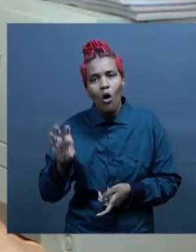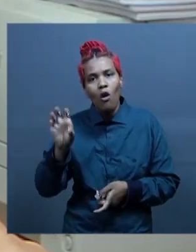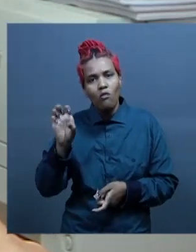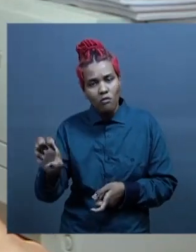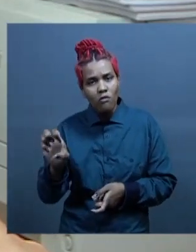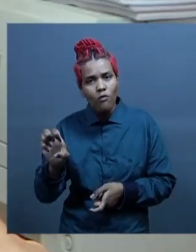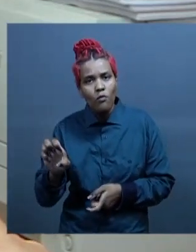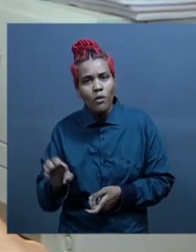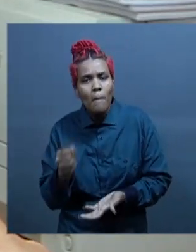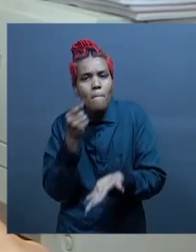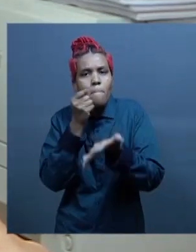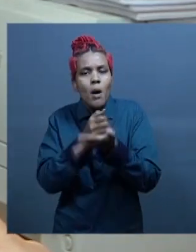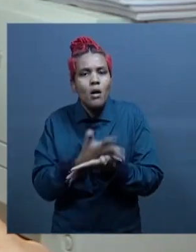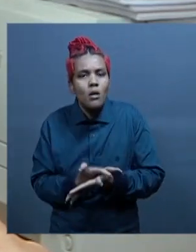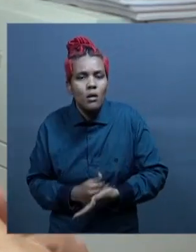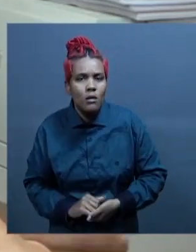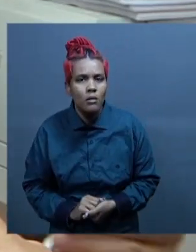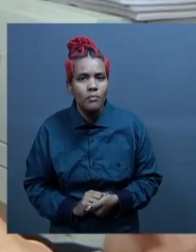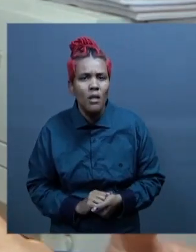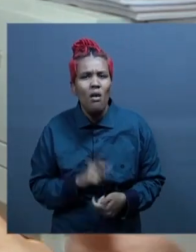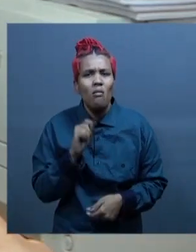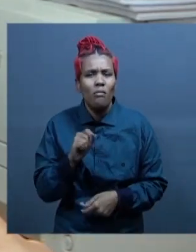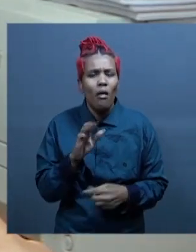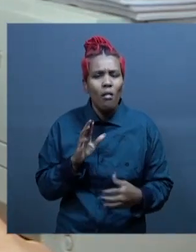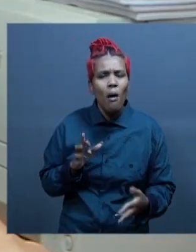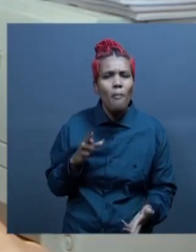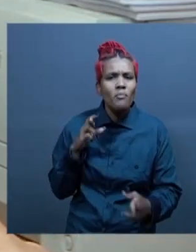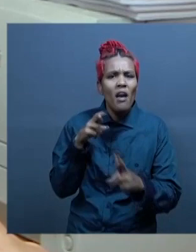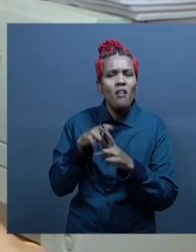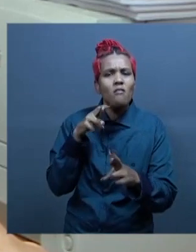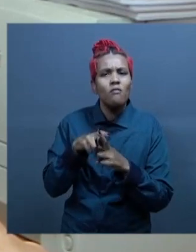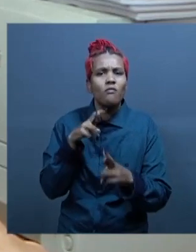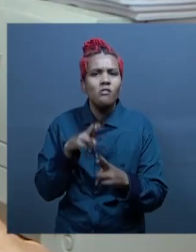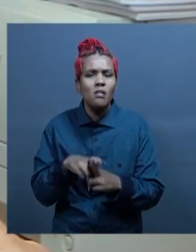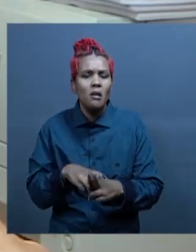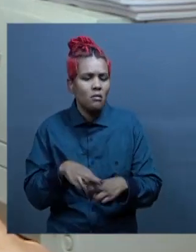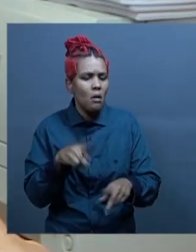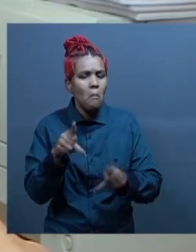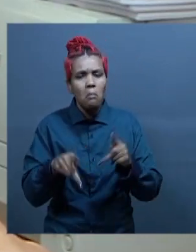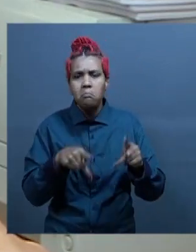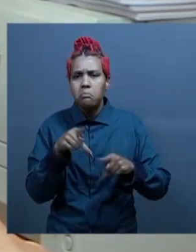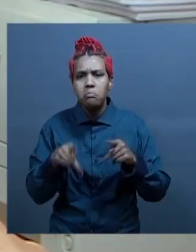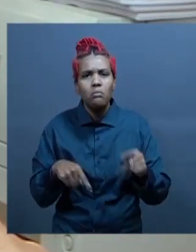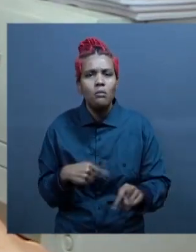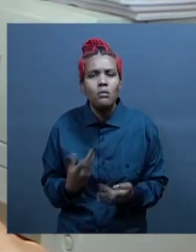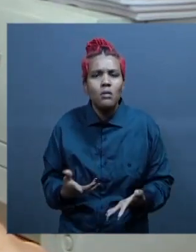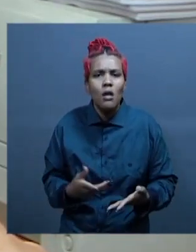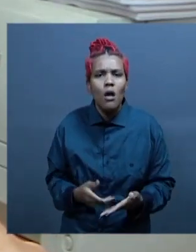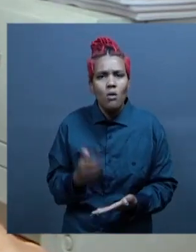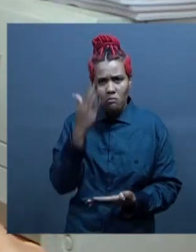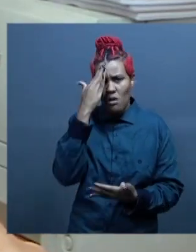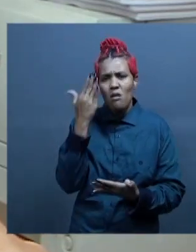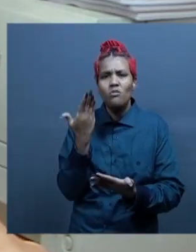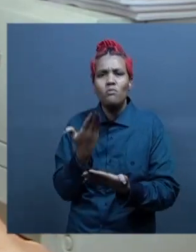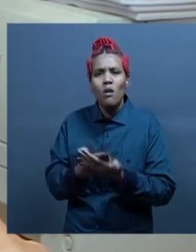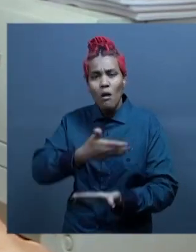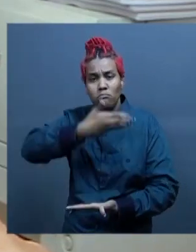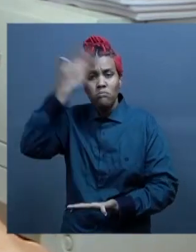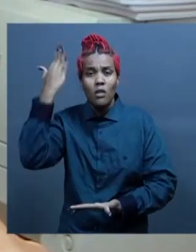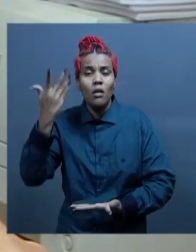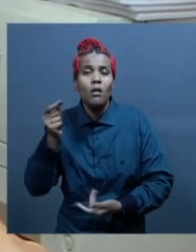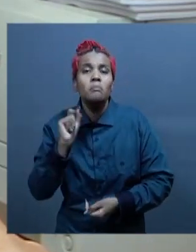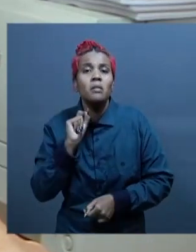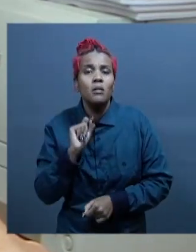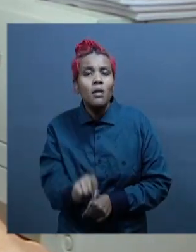que é apresenta se ao público com credibilidade com com segurança apresenta se ao público